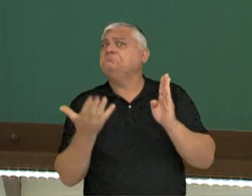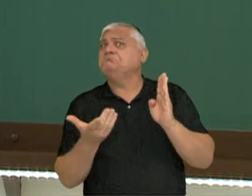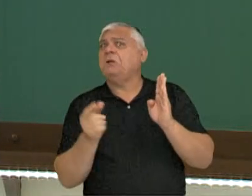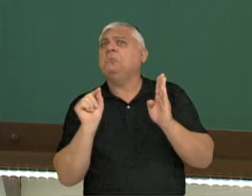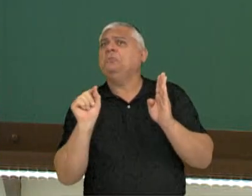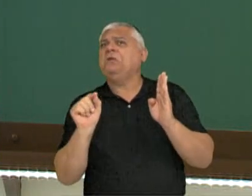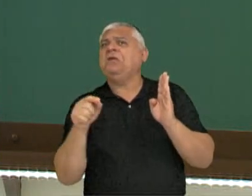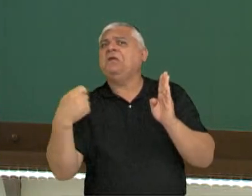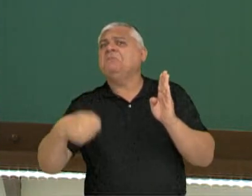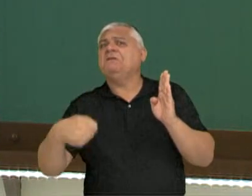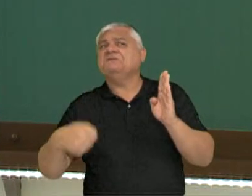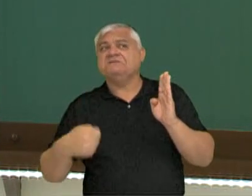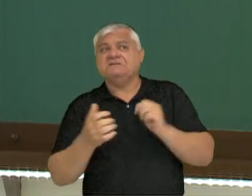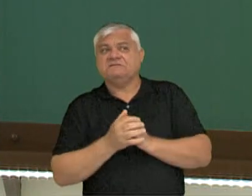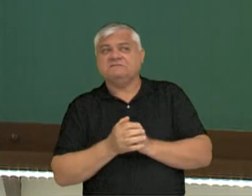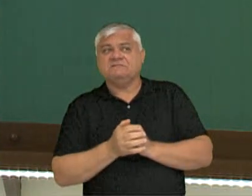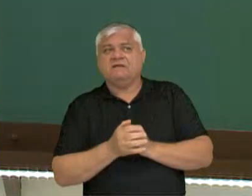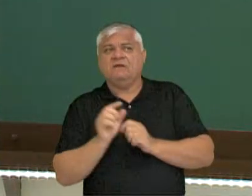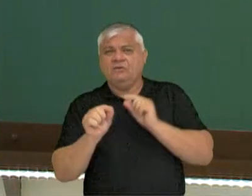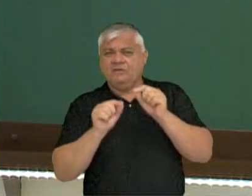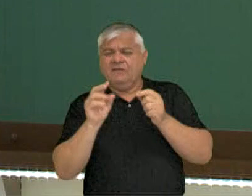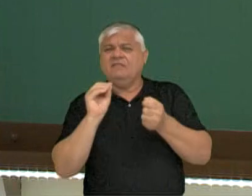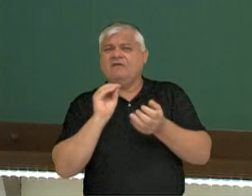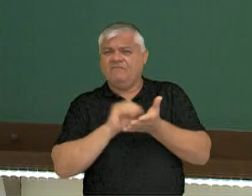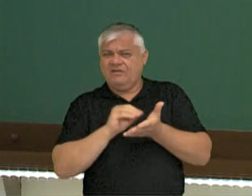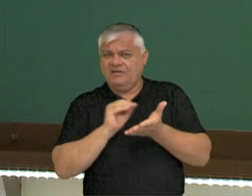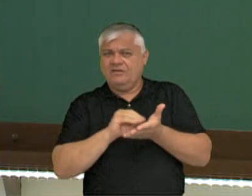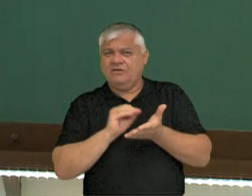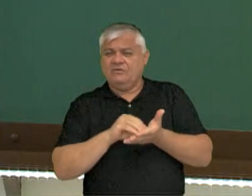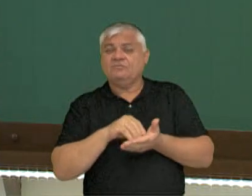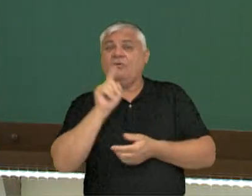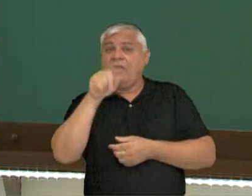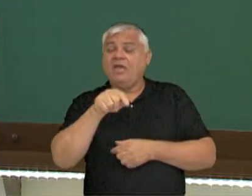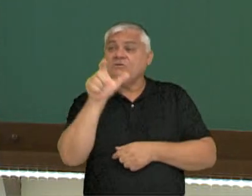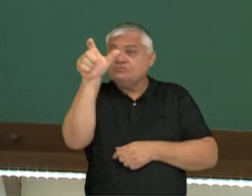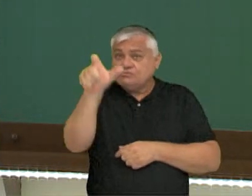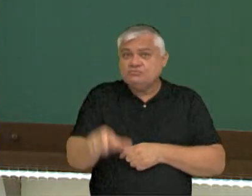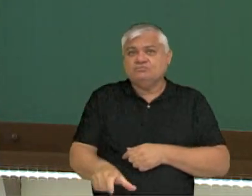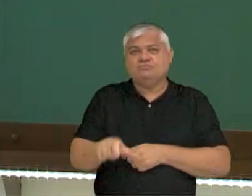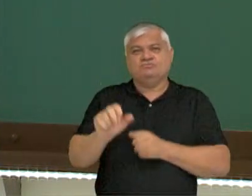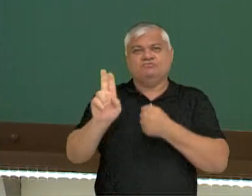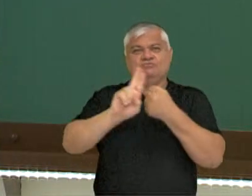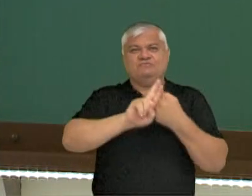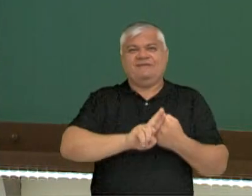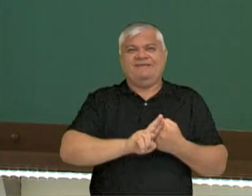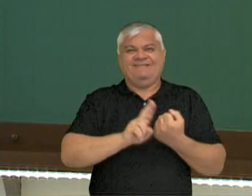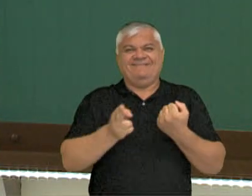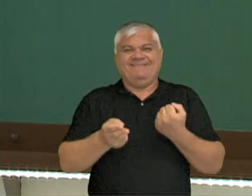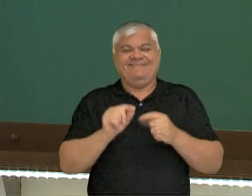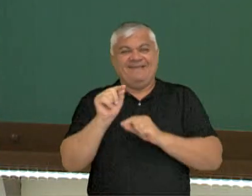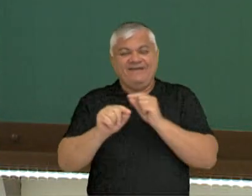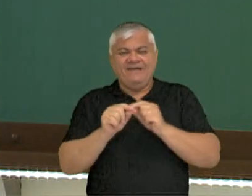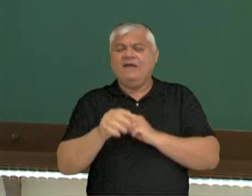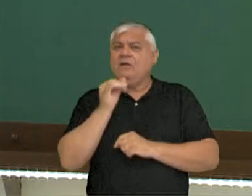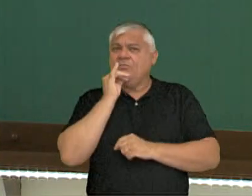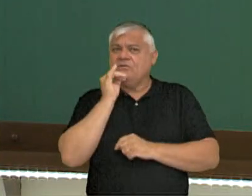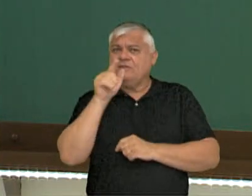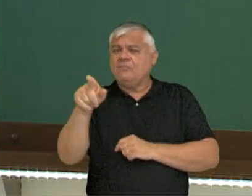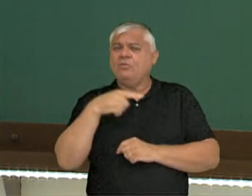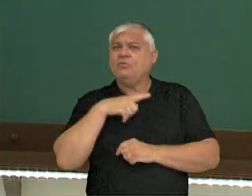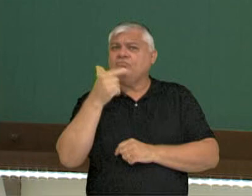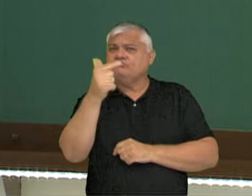que é necessário? Não está faltando uma coisa que não? O sujeito da oração. E quando o sujeito aparece aqui na